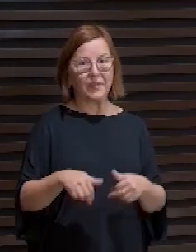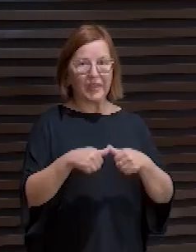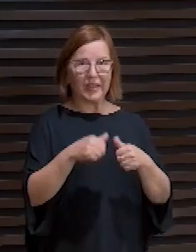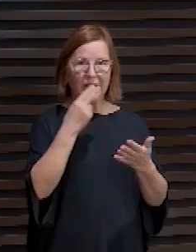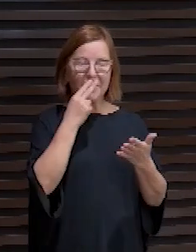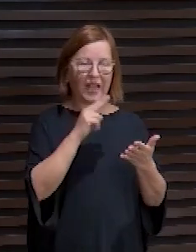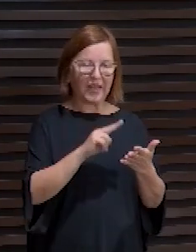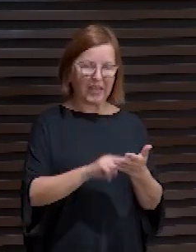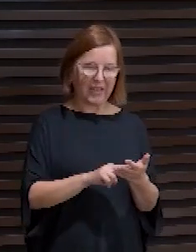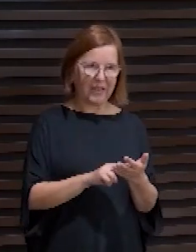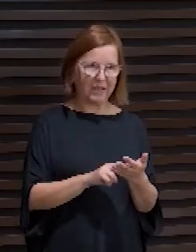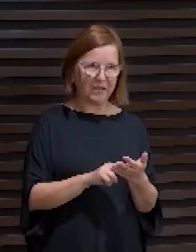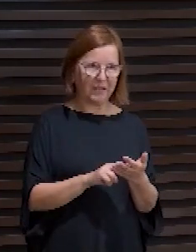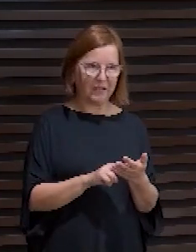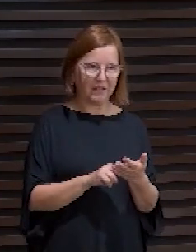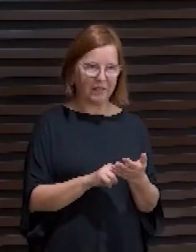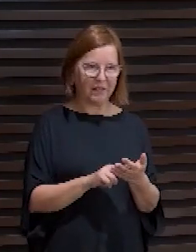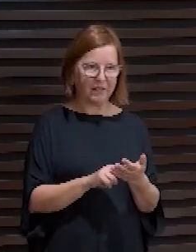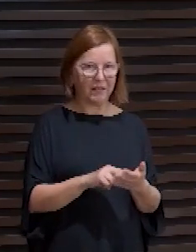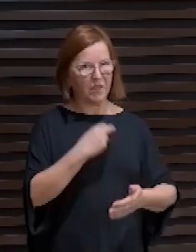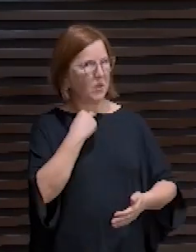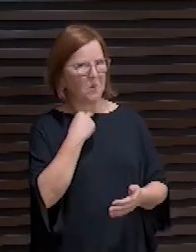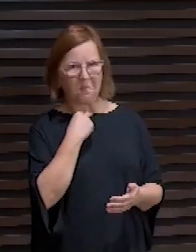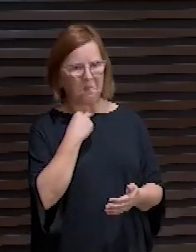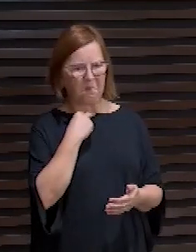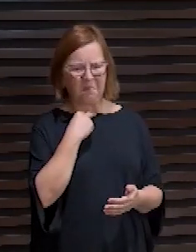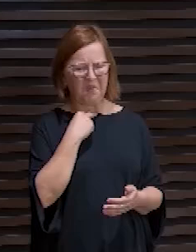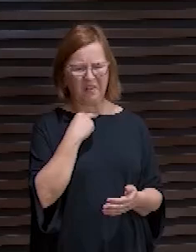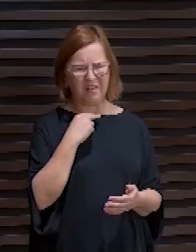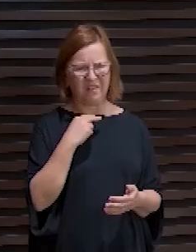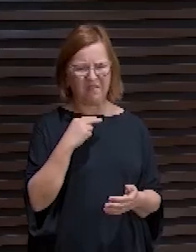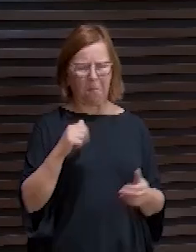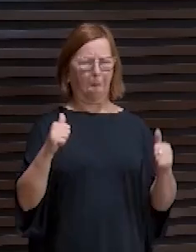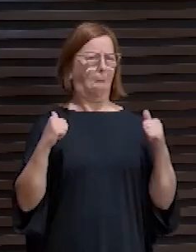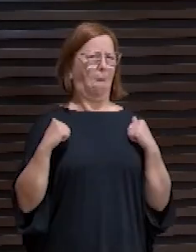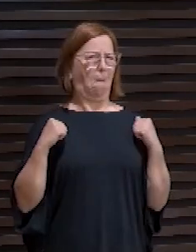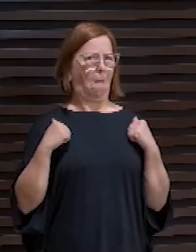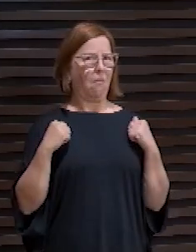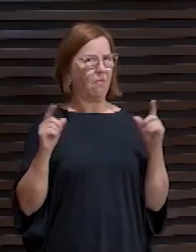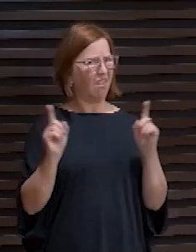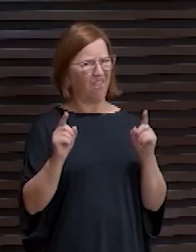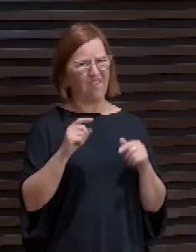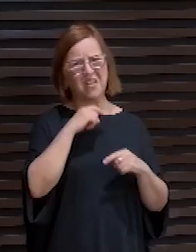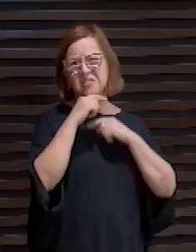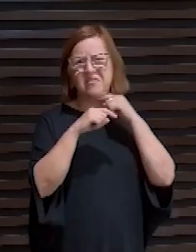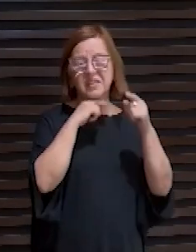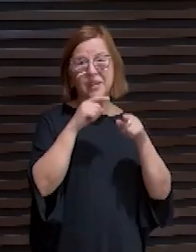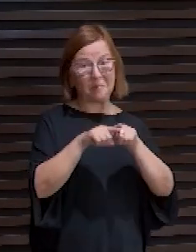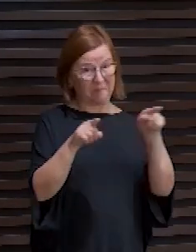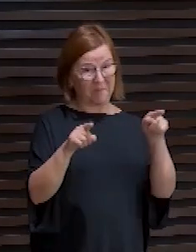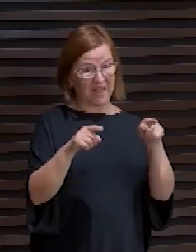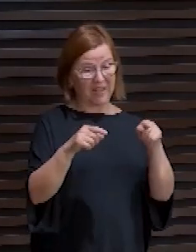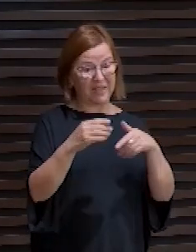exorta a não ser negligente, a não duvidar, a progredir na